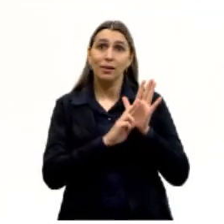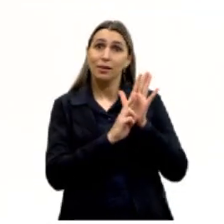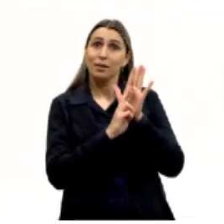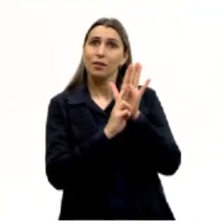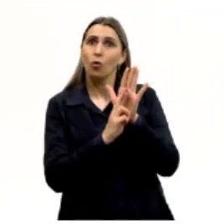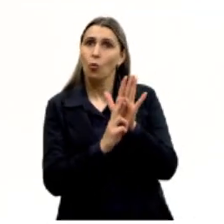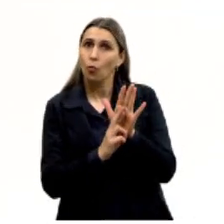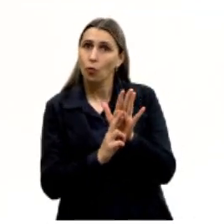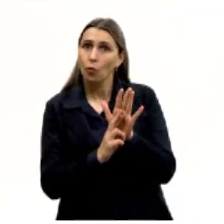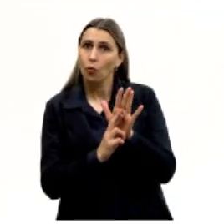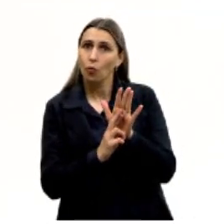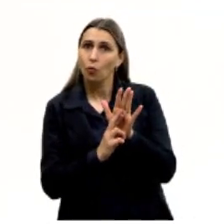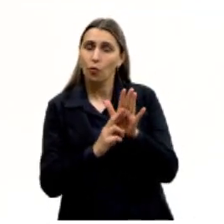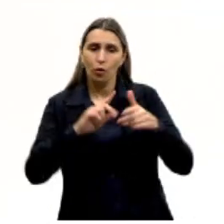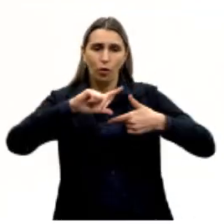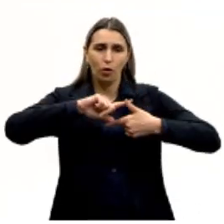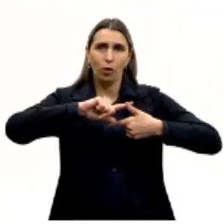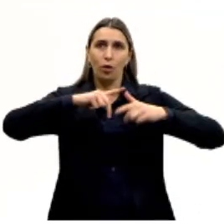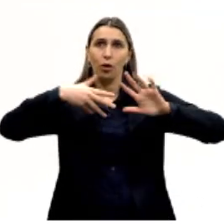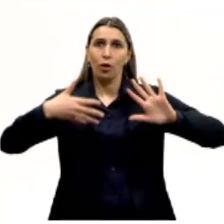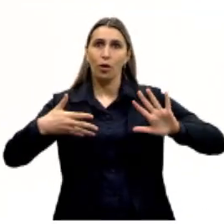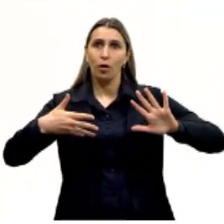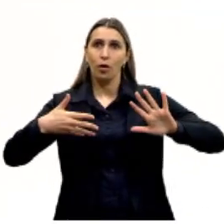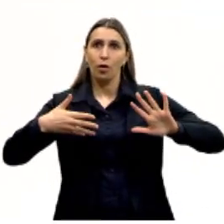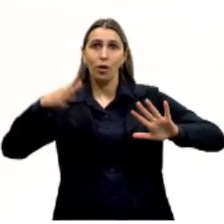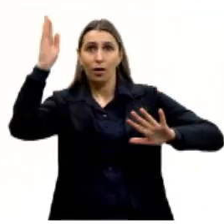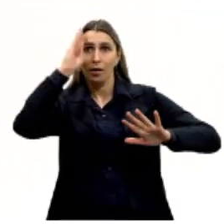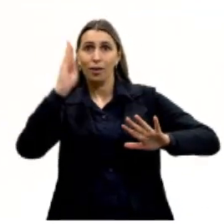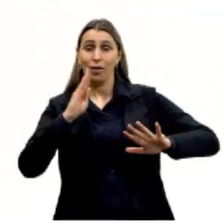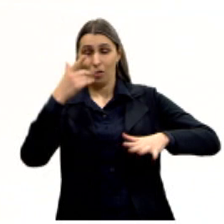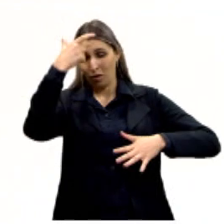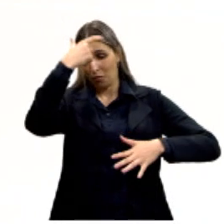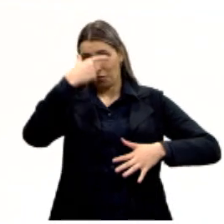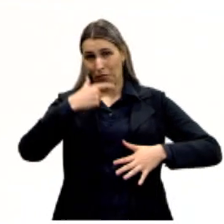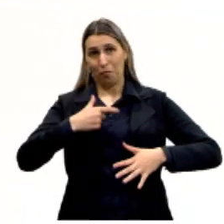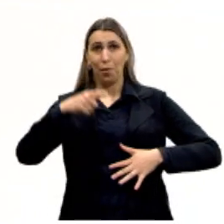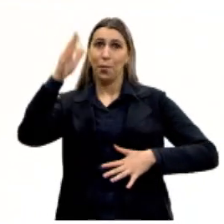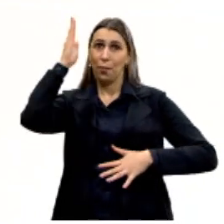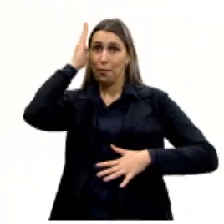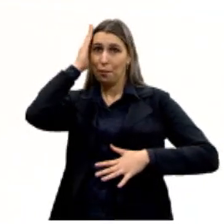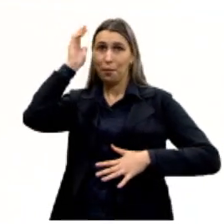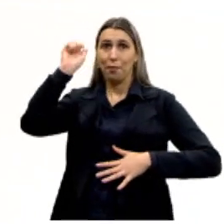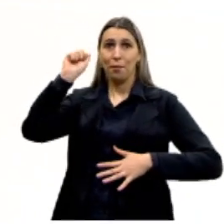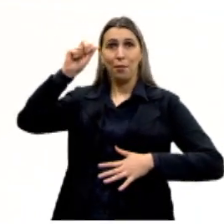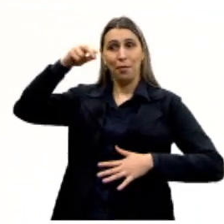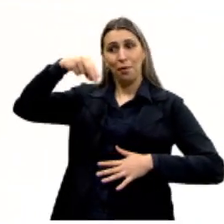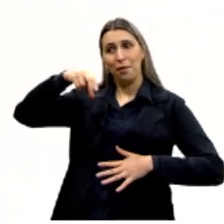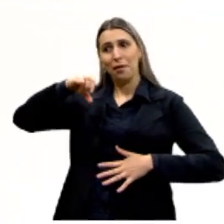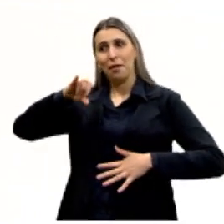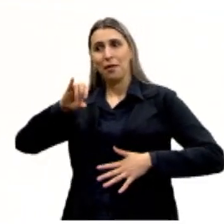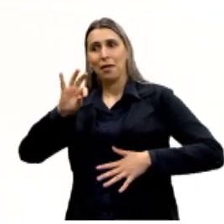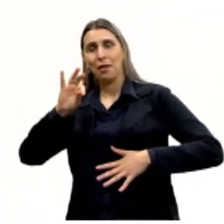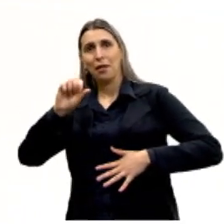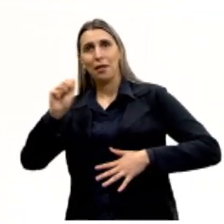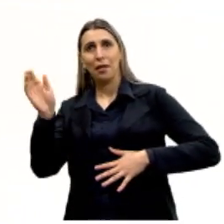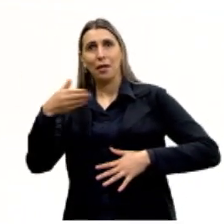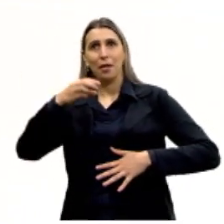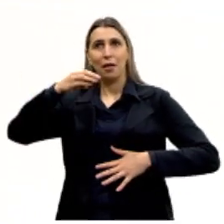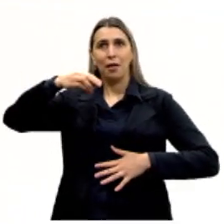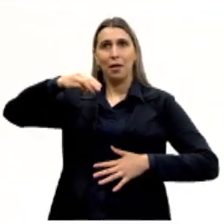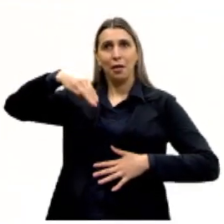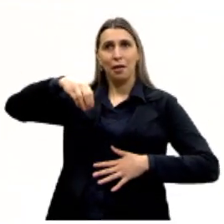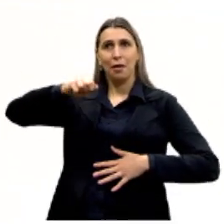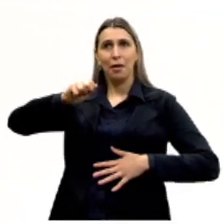representante do modernismo brasileiro é claro que sou eu né Anita Malfatti